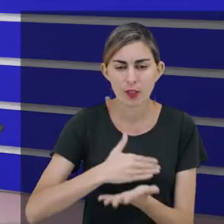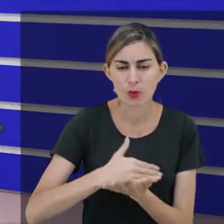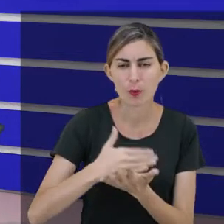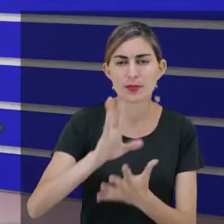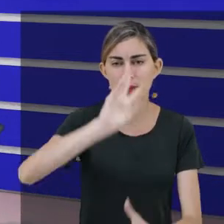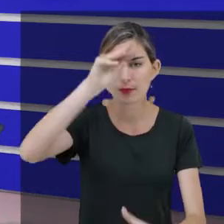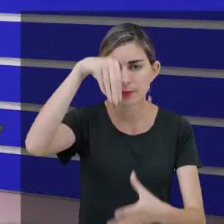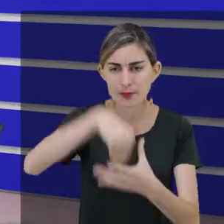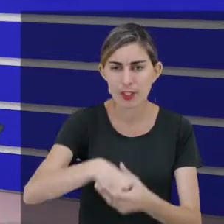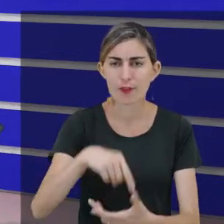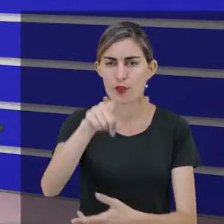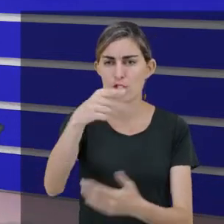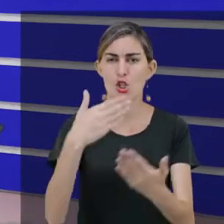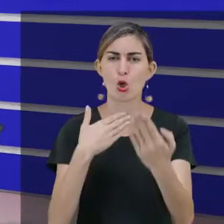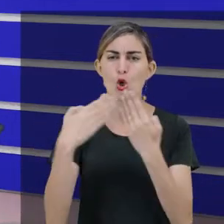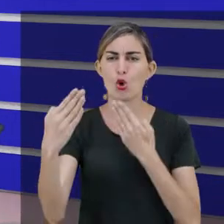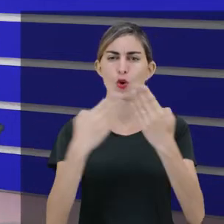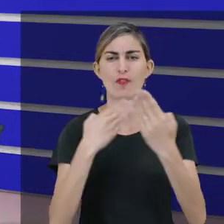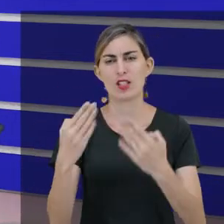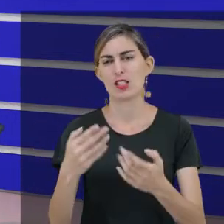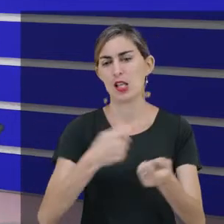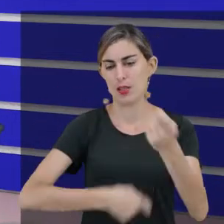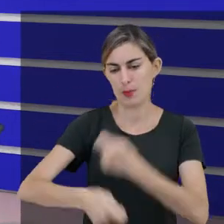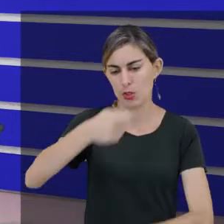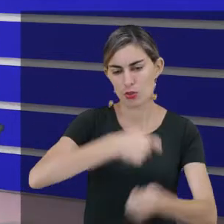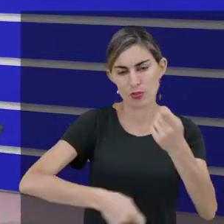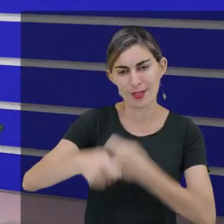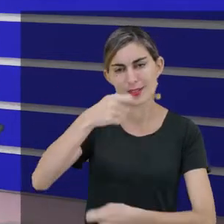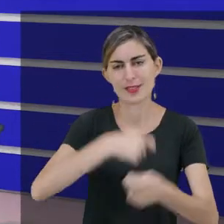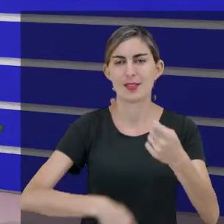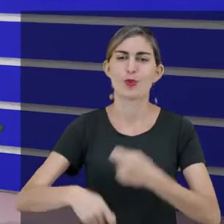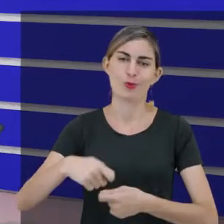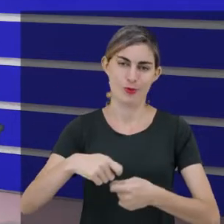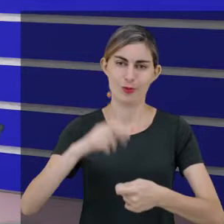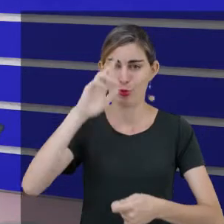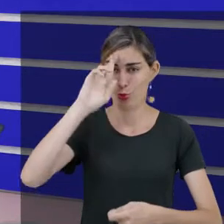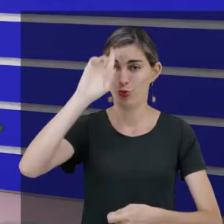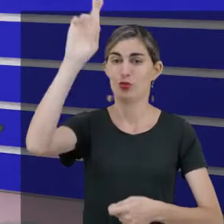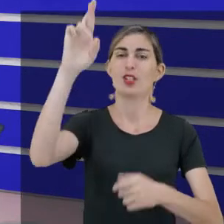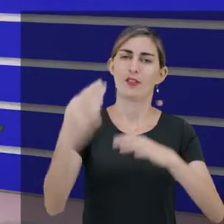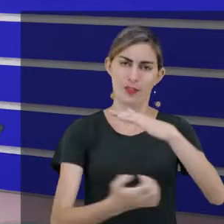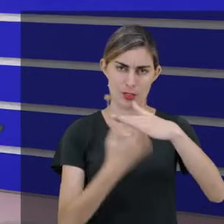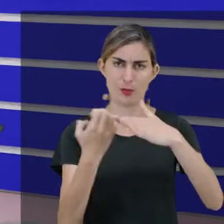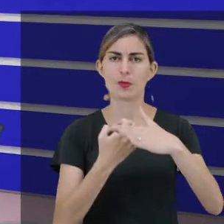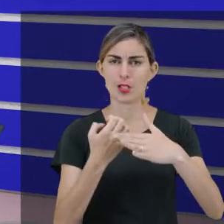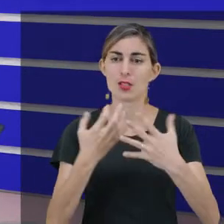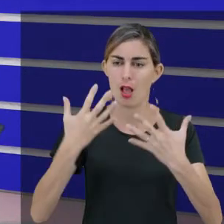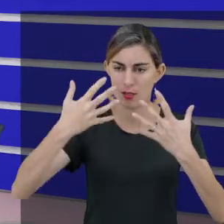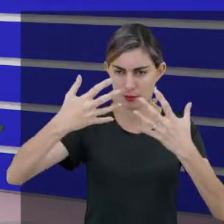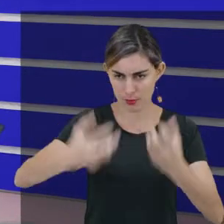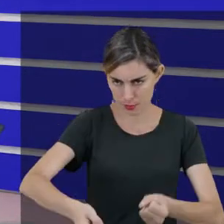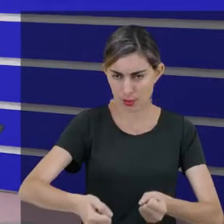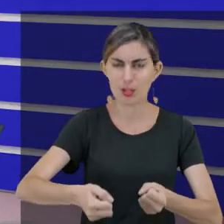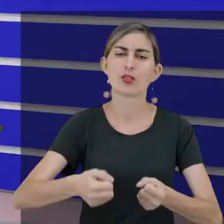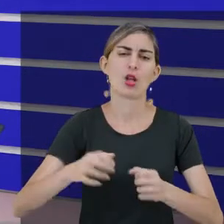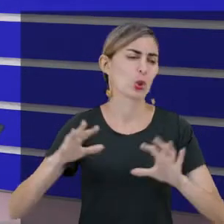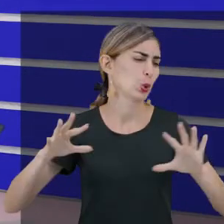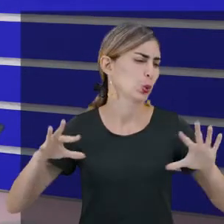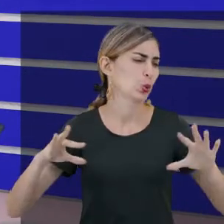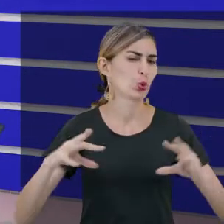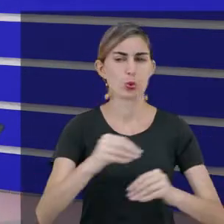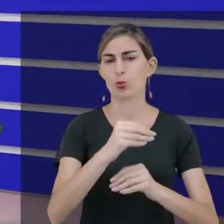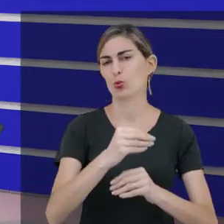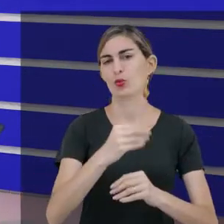você, estudante, conversar com a alta administração e convencê-la. Se você conseguir convencer a alta administração, tudo será